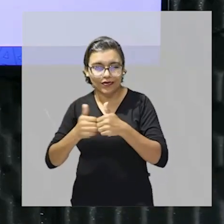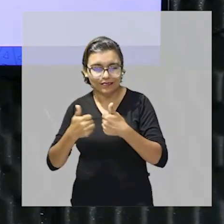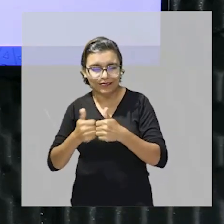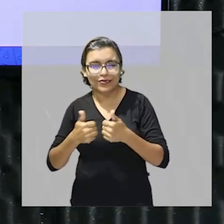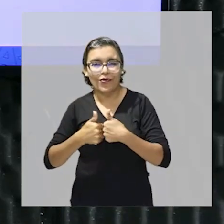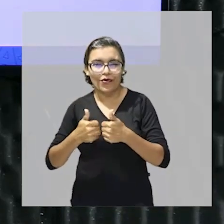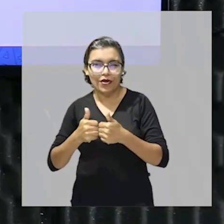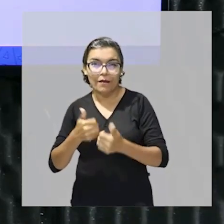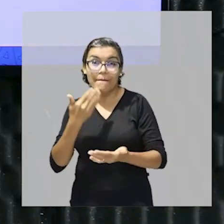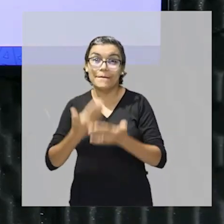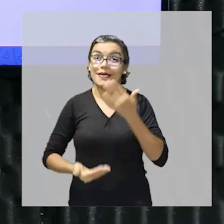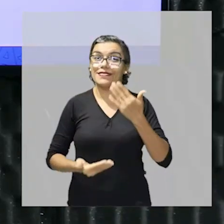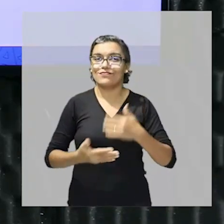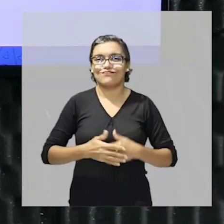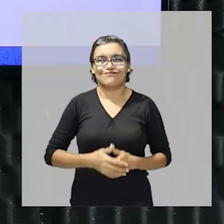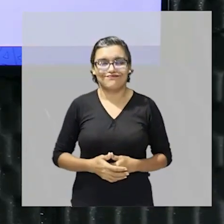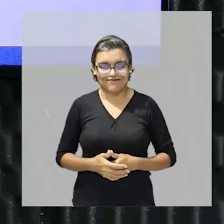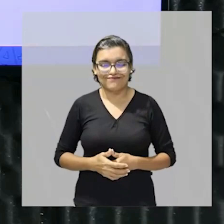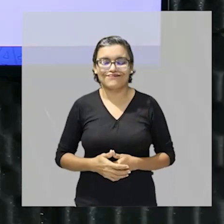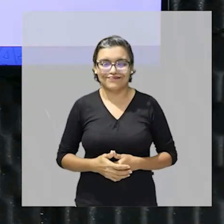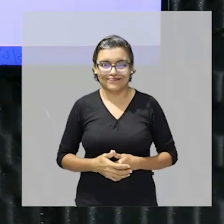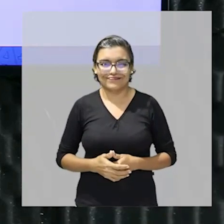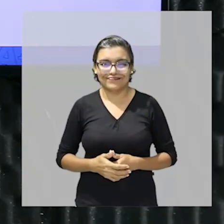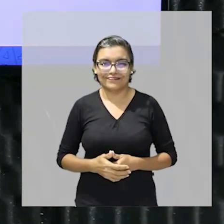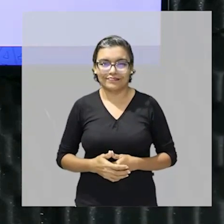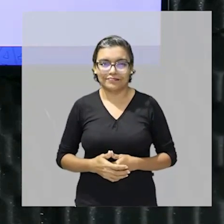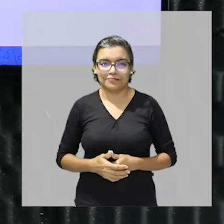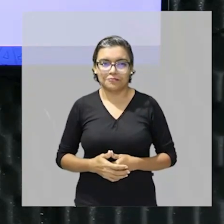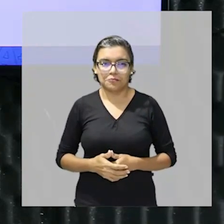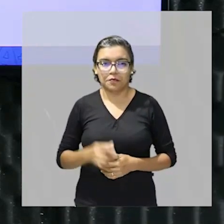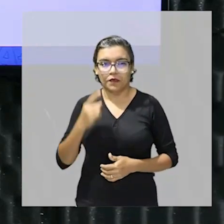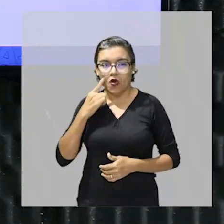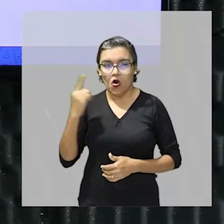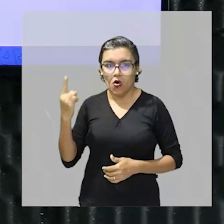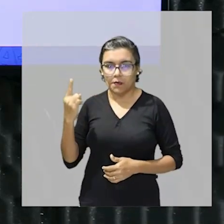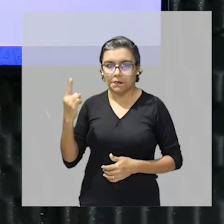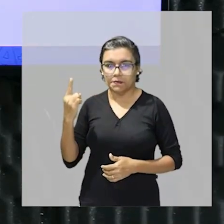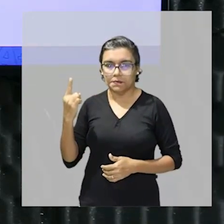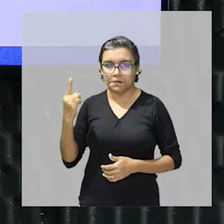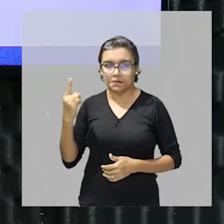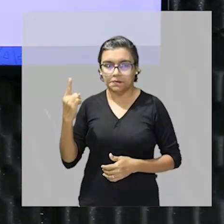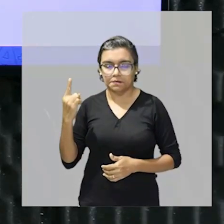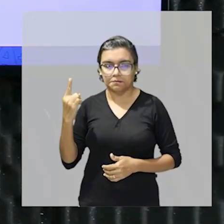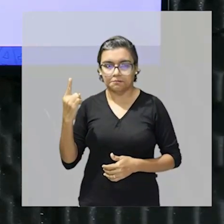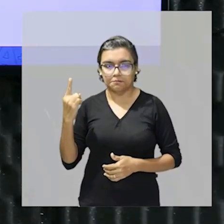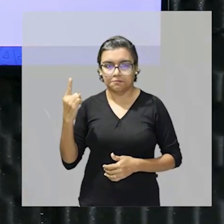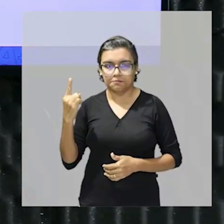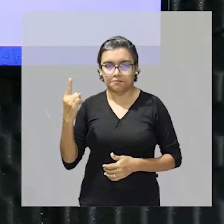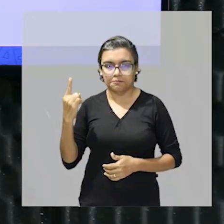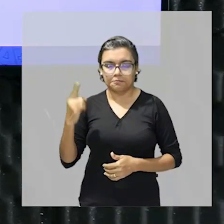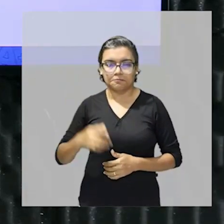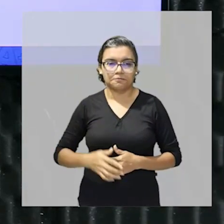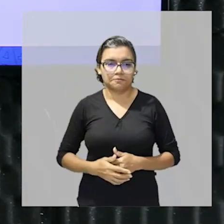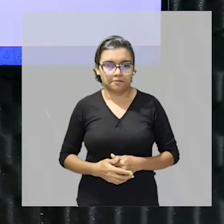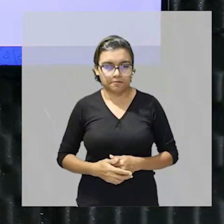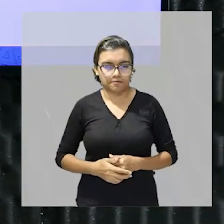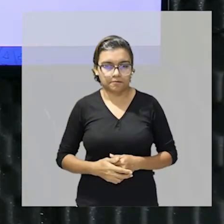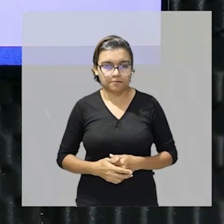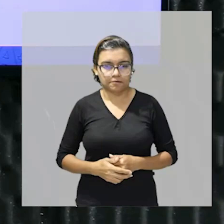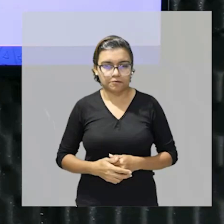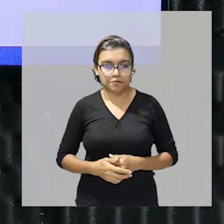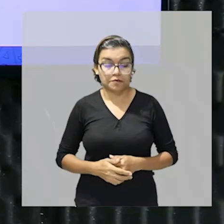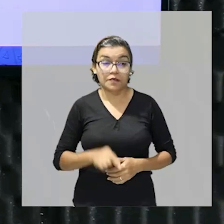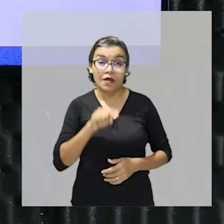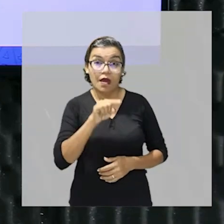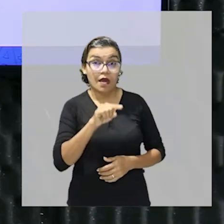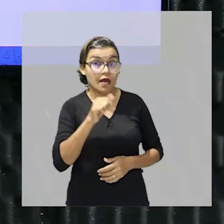outro contexto. She didn't come to class, so she will have to reschedule her test. Ela não